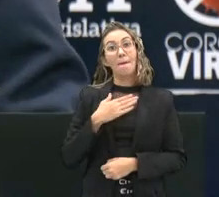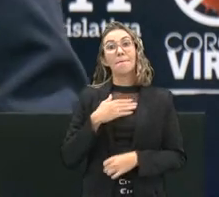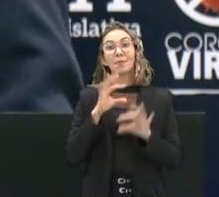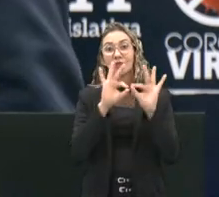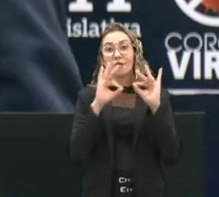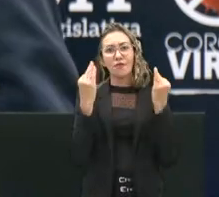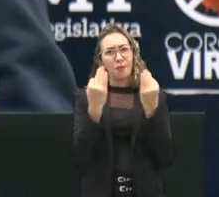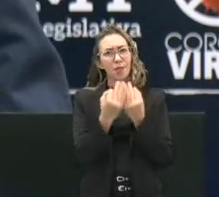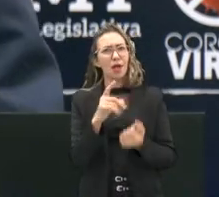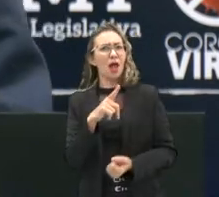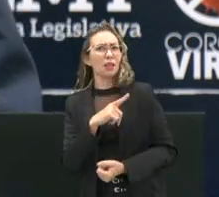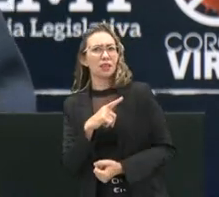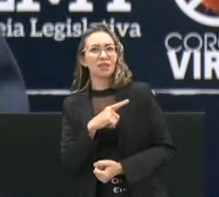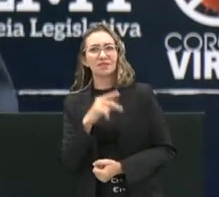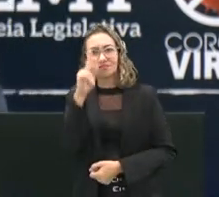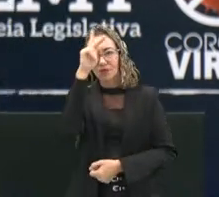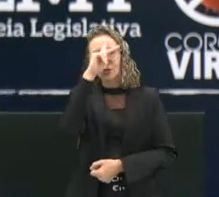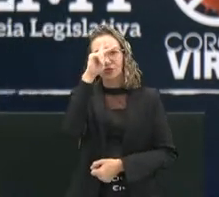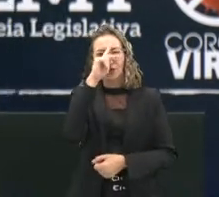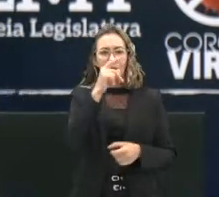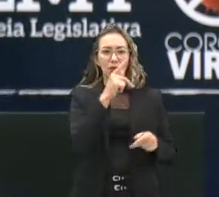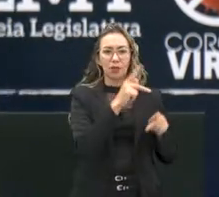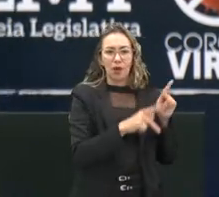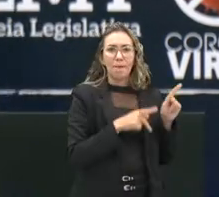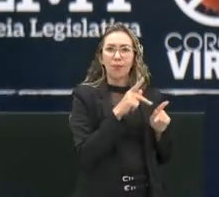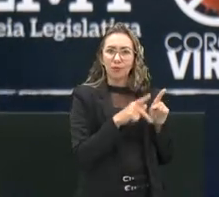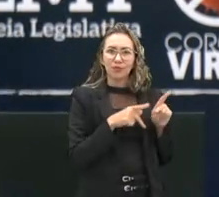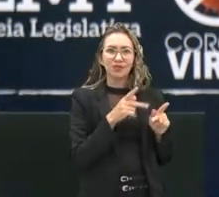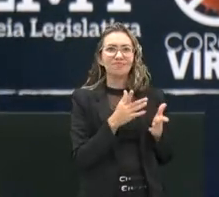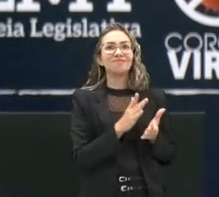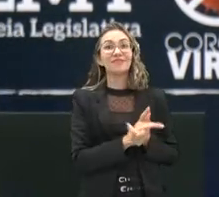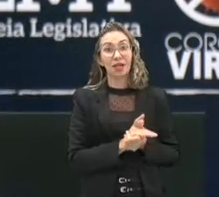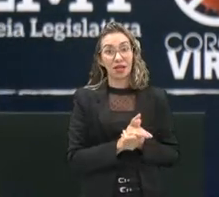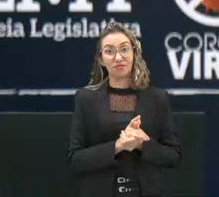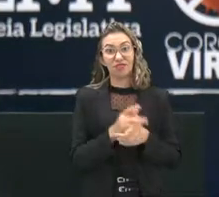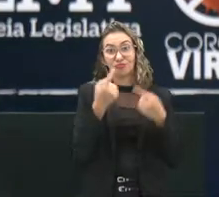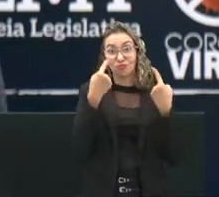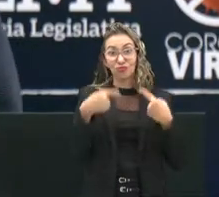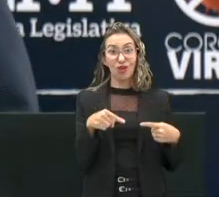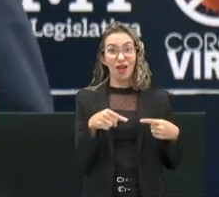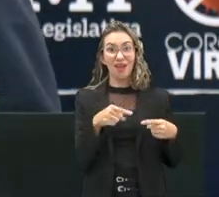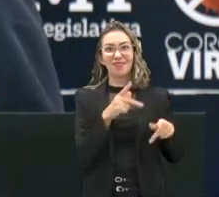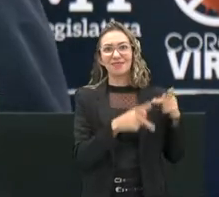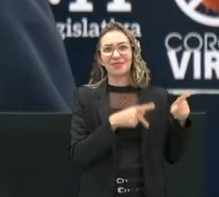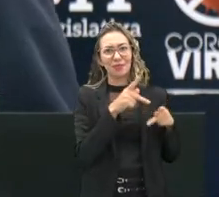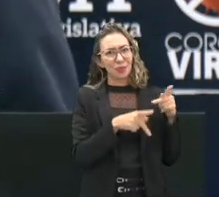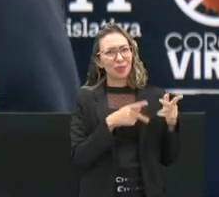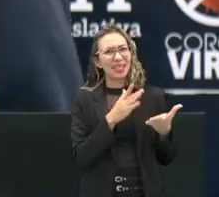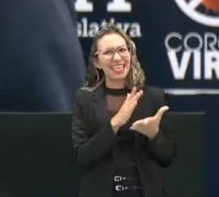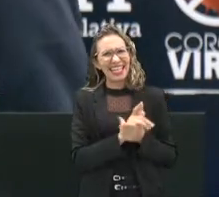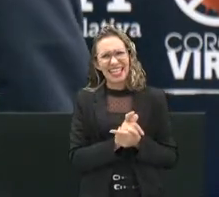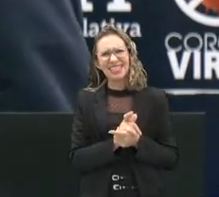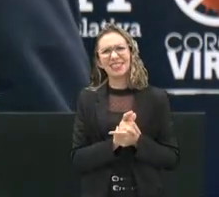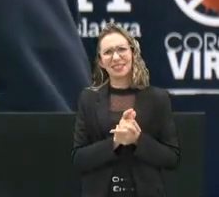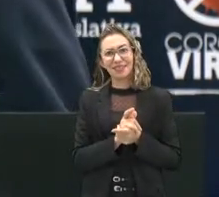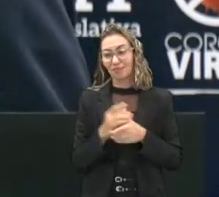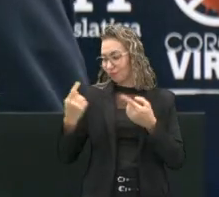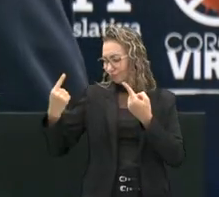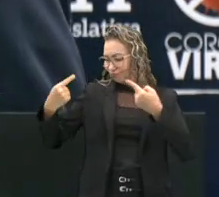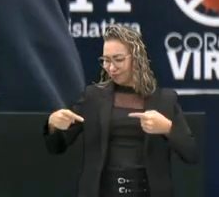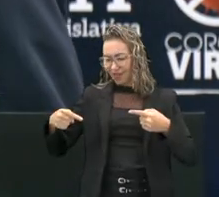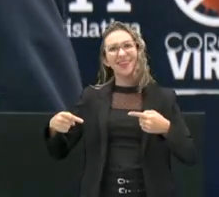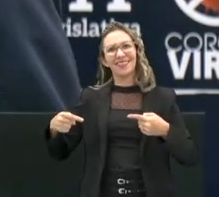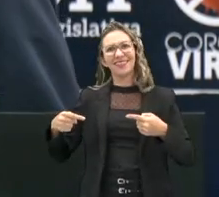uma história política, de disputa política, né, com a família Miller, disputamos muitas